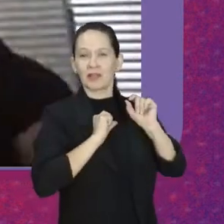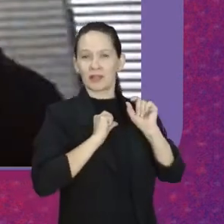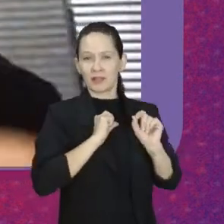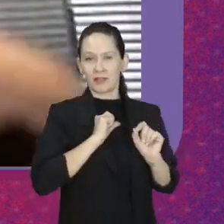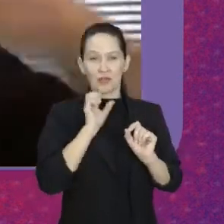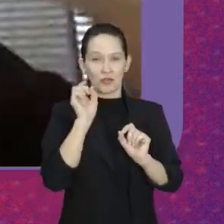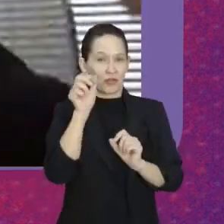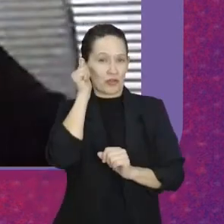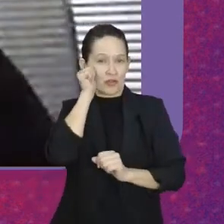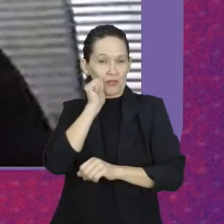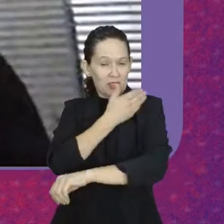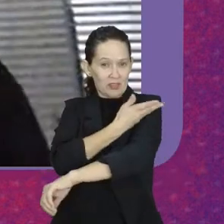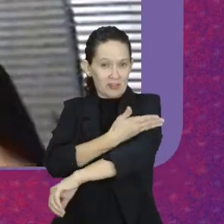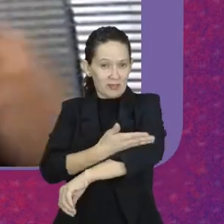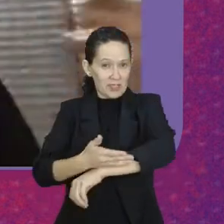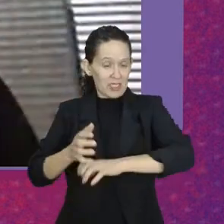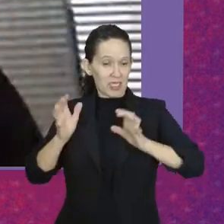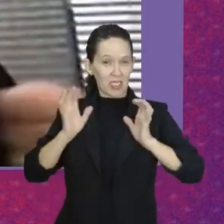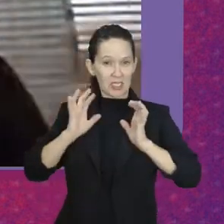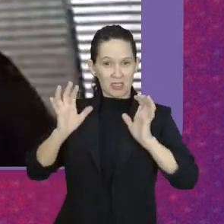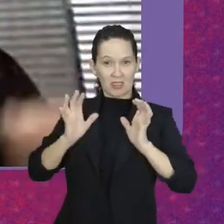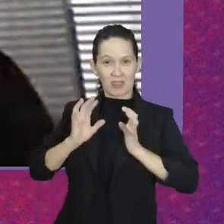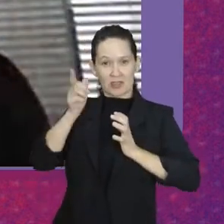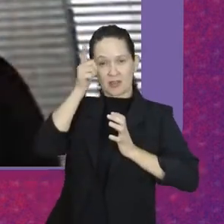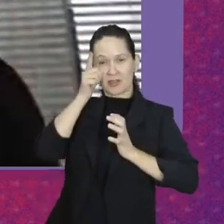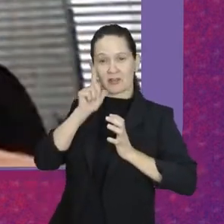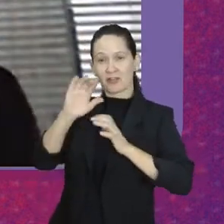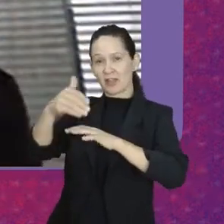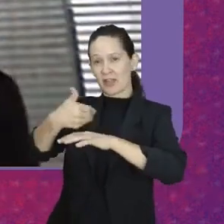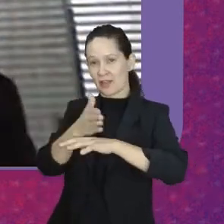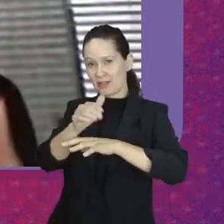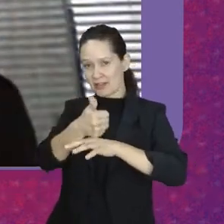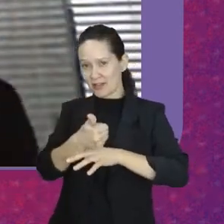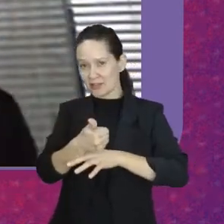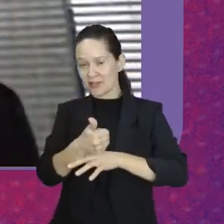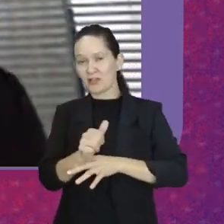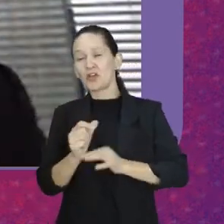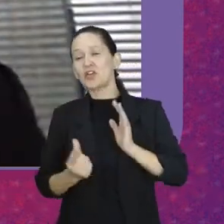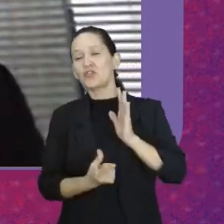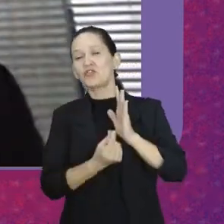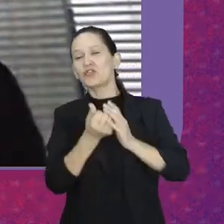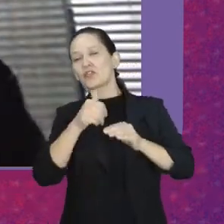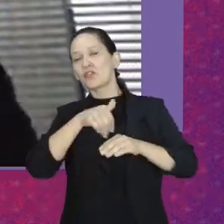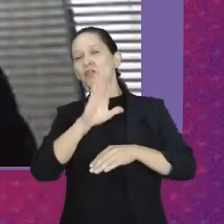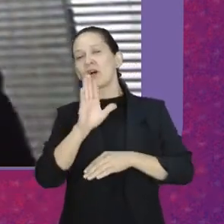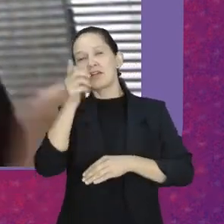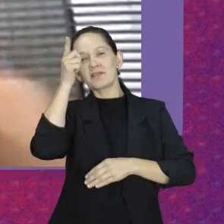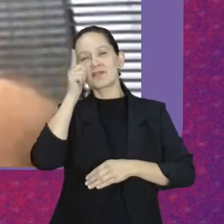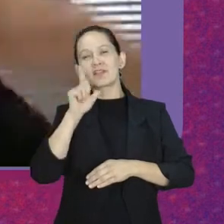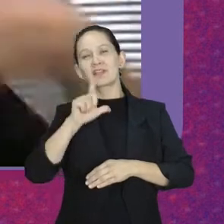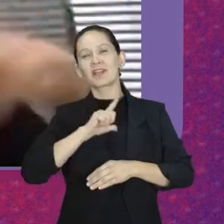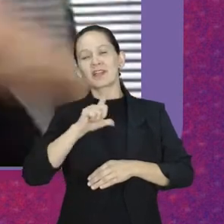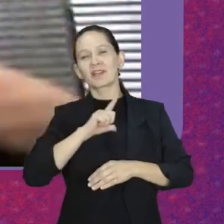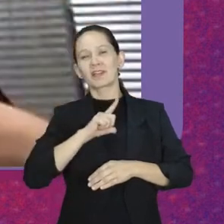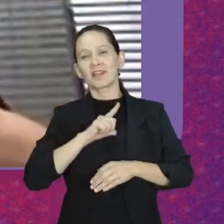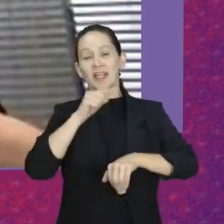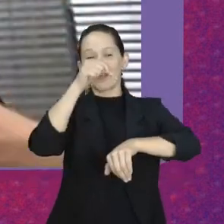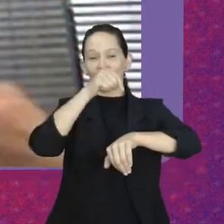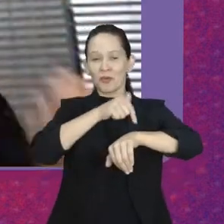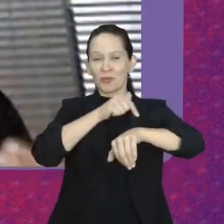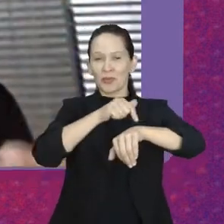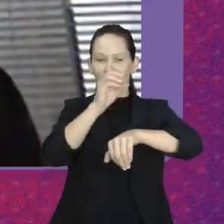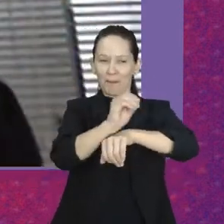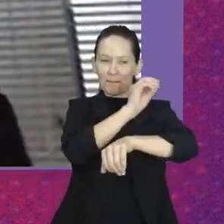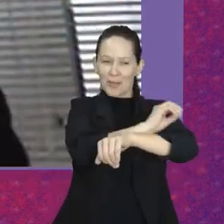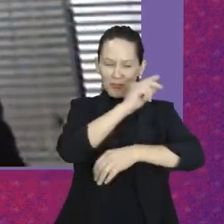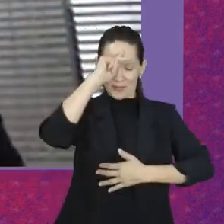mulheres brancas e ricas, né, e com mais recursos financeiros, podem ter mais tempo para o cuidado